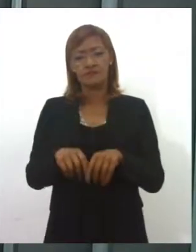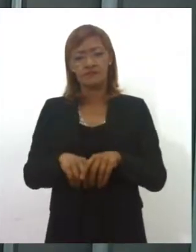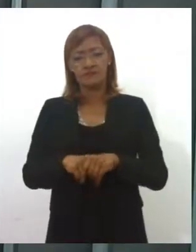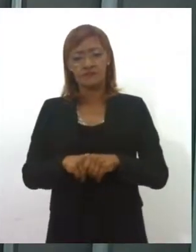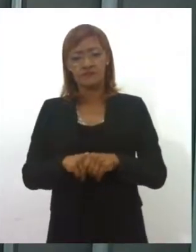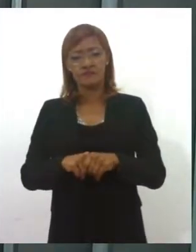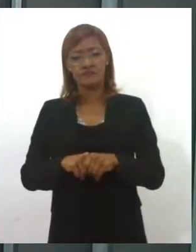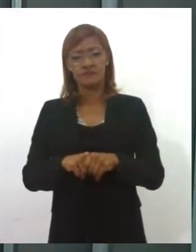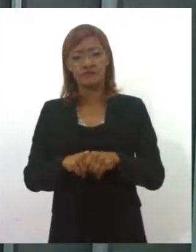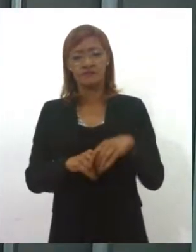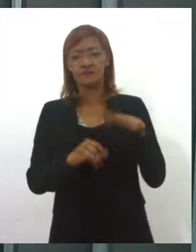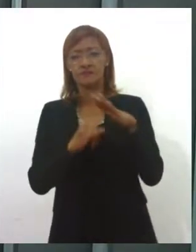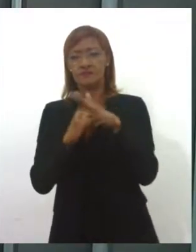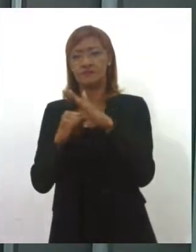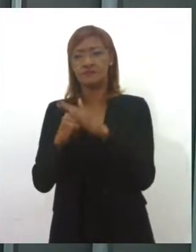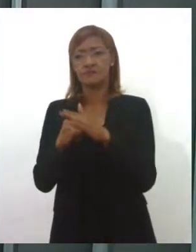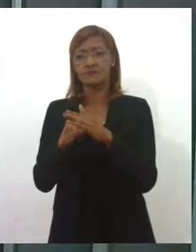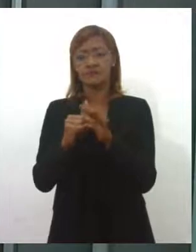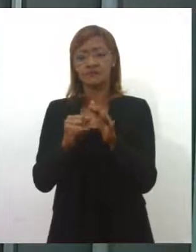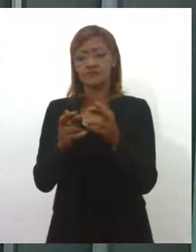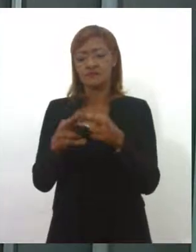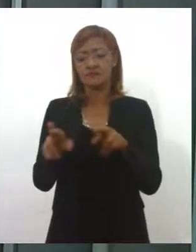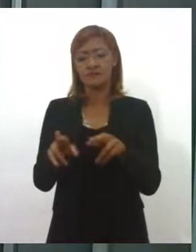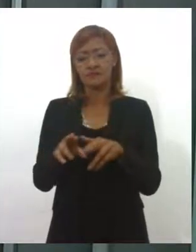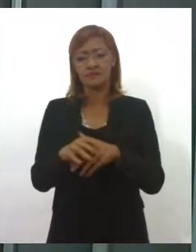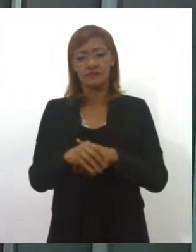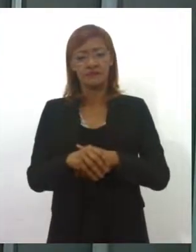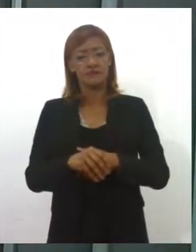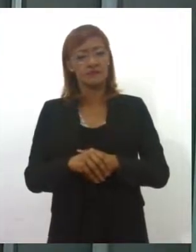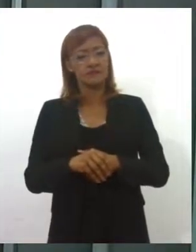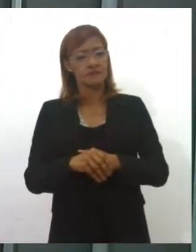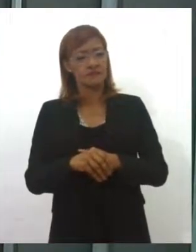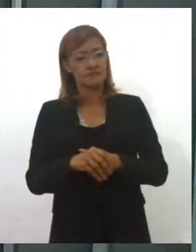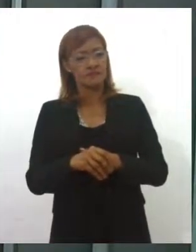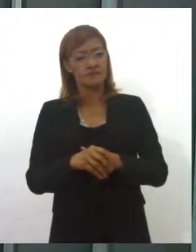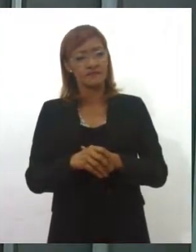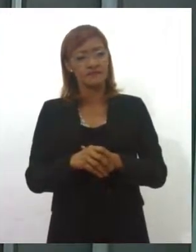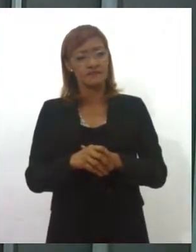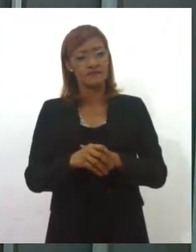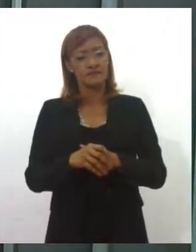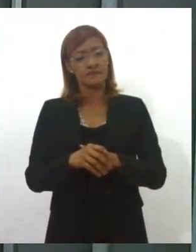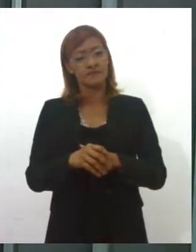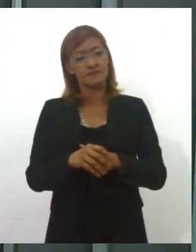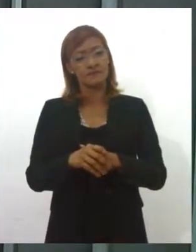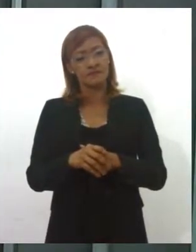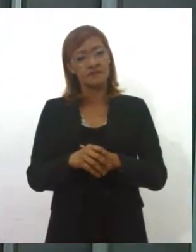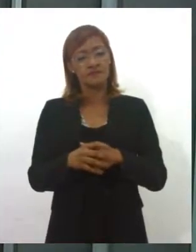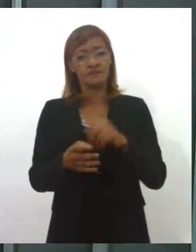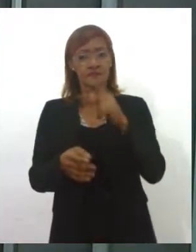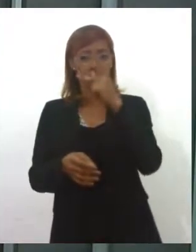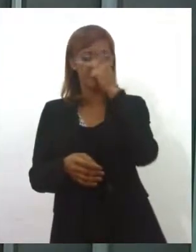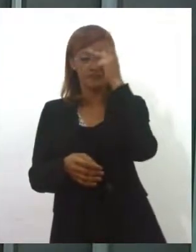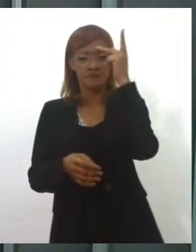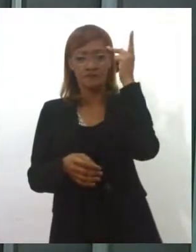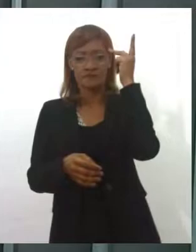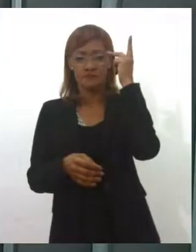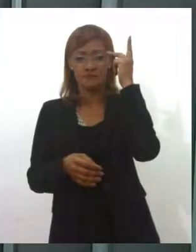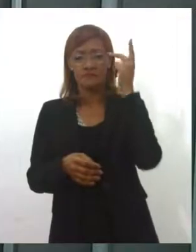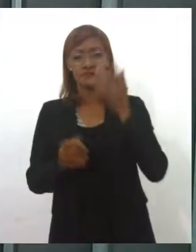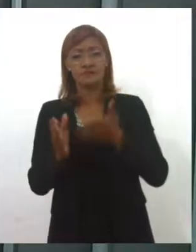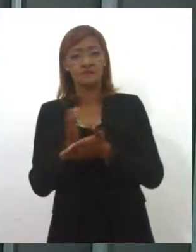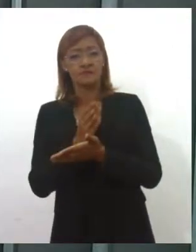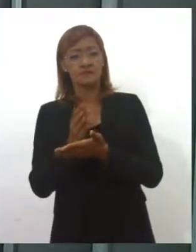nessas instituições de ensino bom então muitas pessoas vivem a